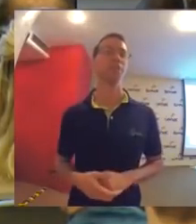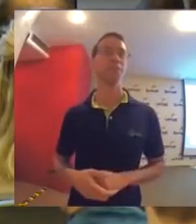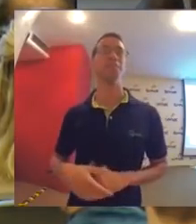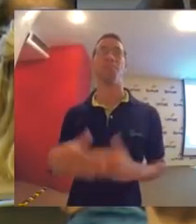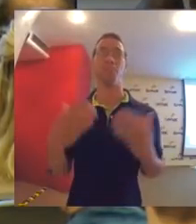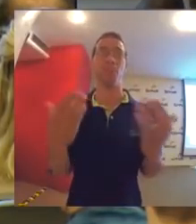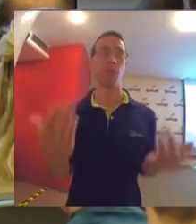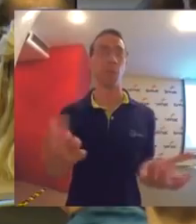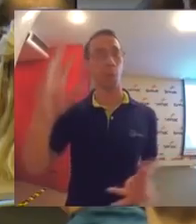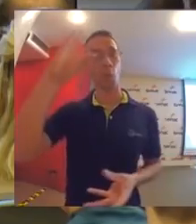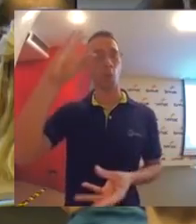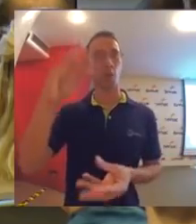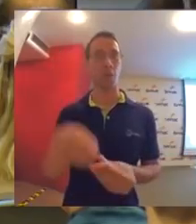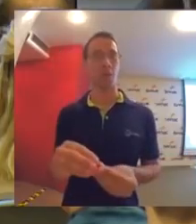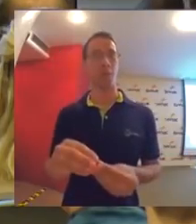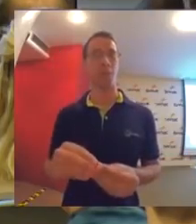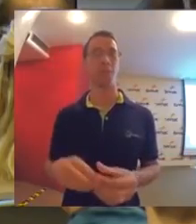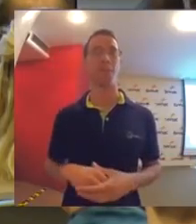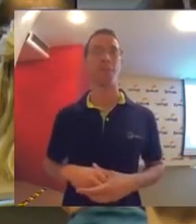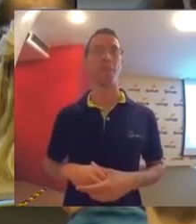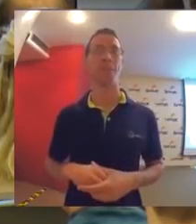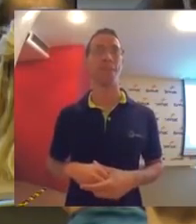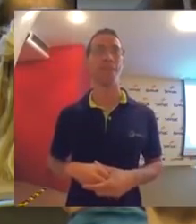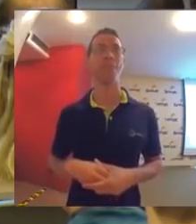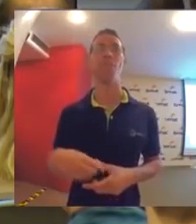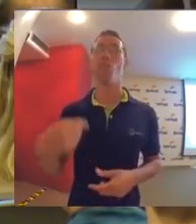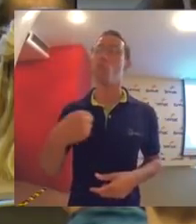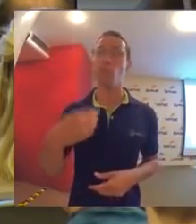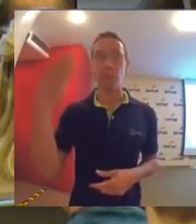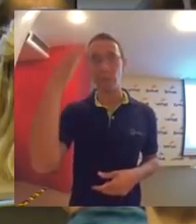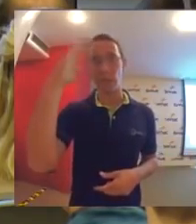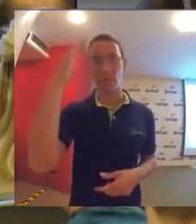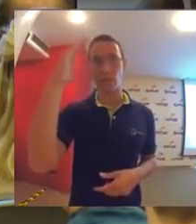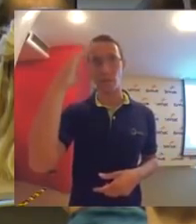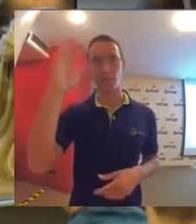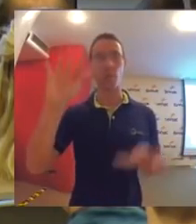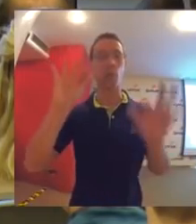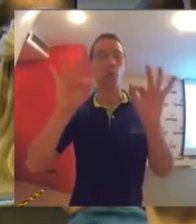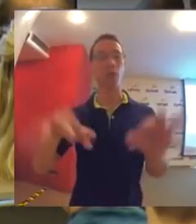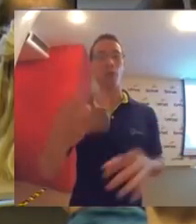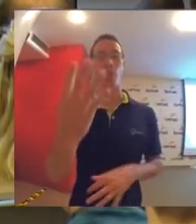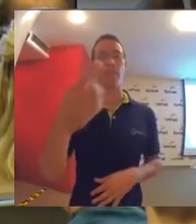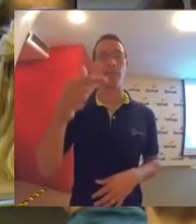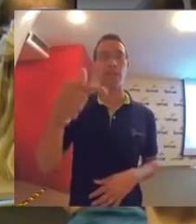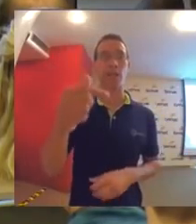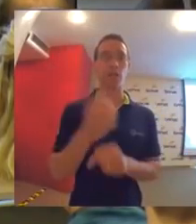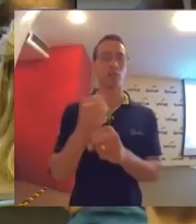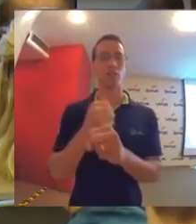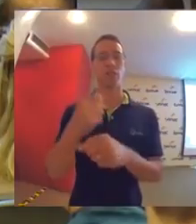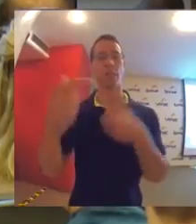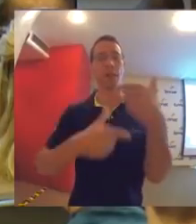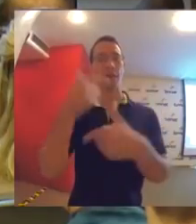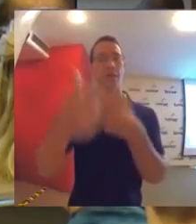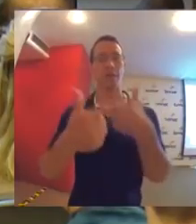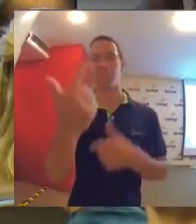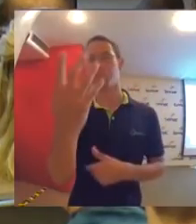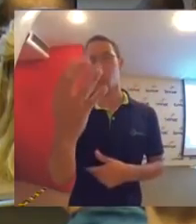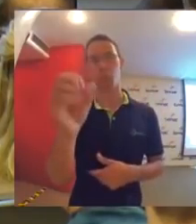Então, concluindo, o que eu entendi ao fim de 47 anos de trabalho,